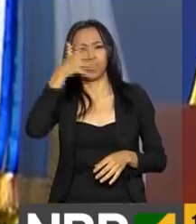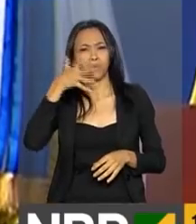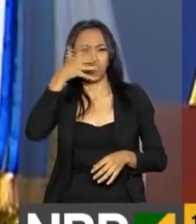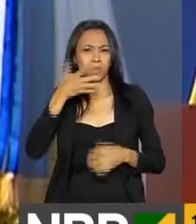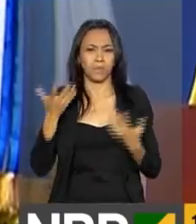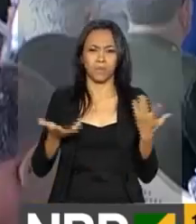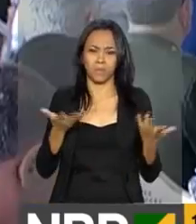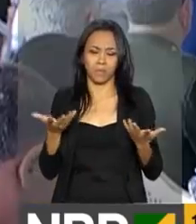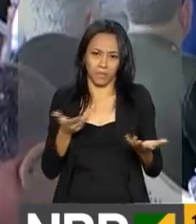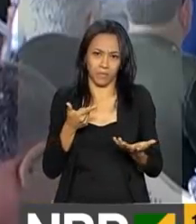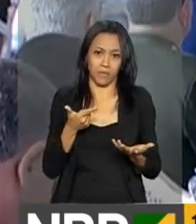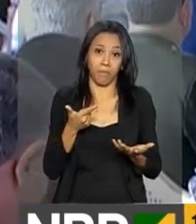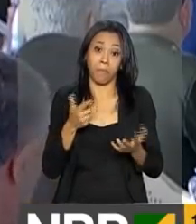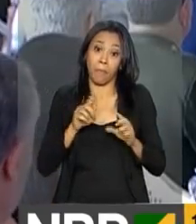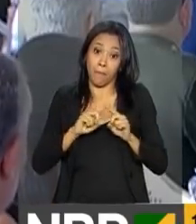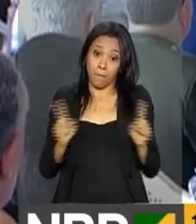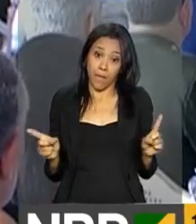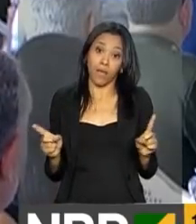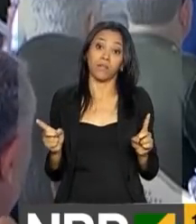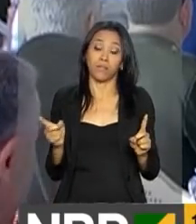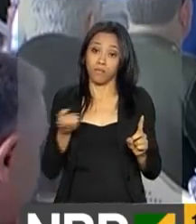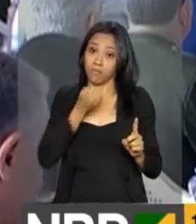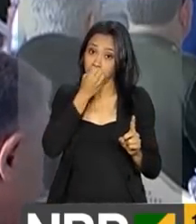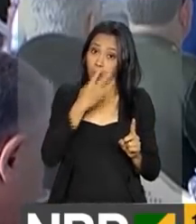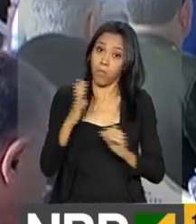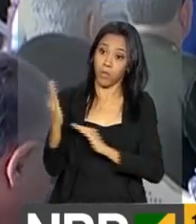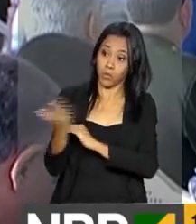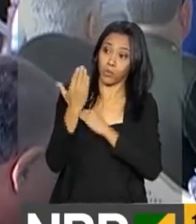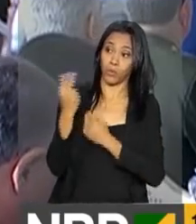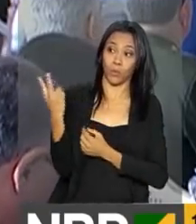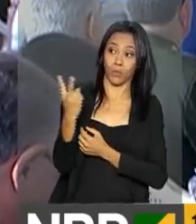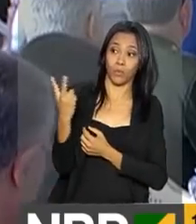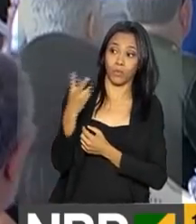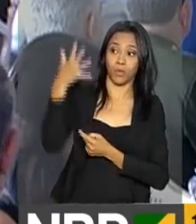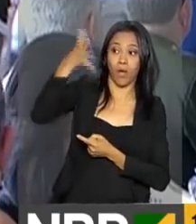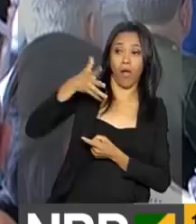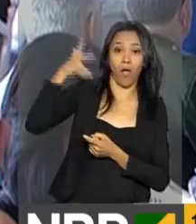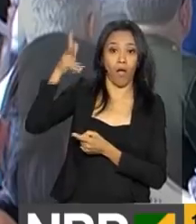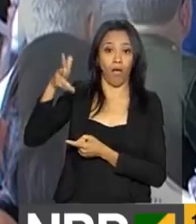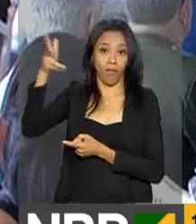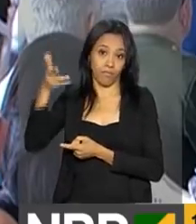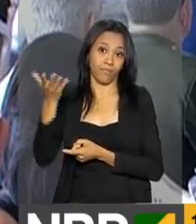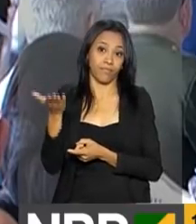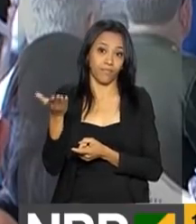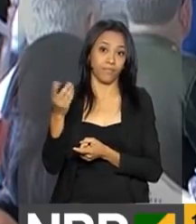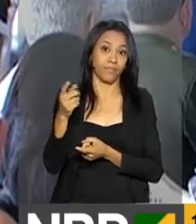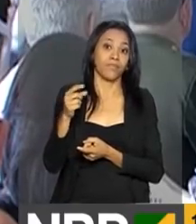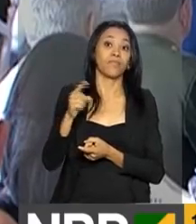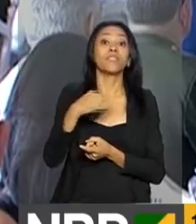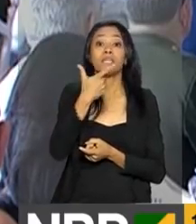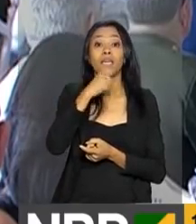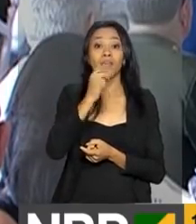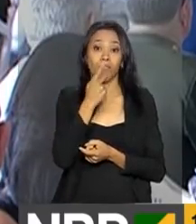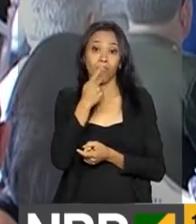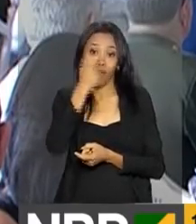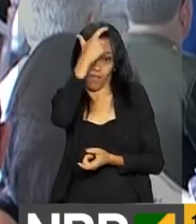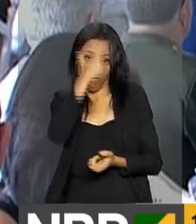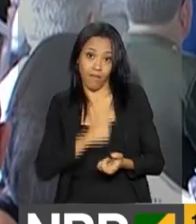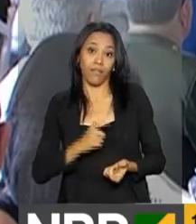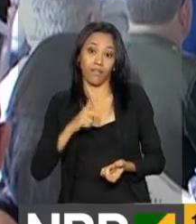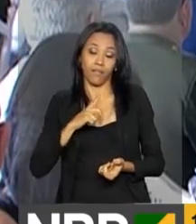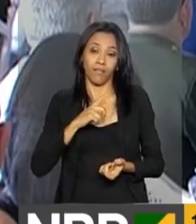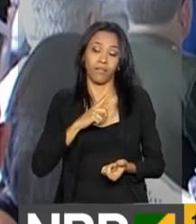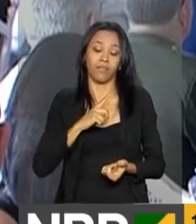houve boa inspiração. Mas se não houve boa inspiração, a culpa é de quem vos fala, não daqueles que me inspiraram. De modo que,